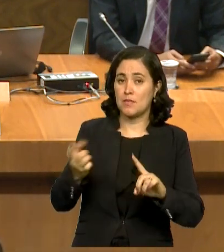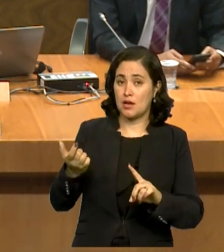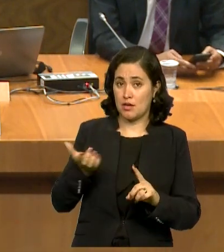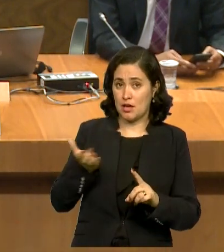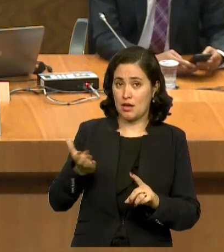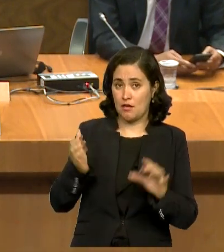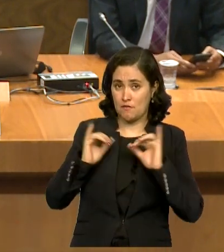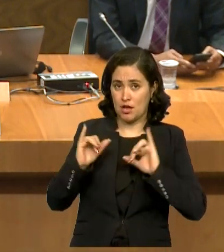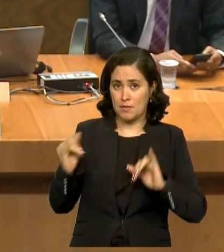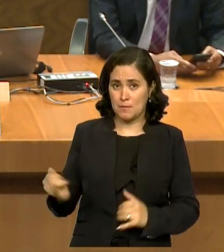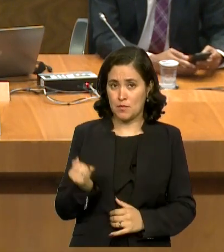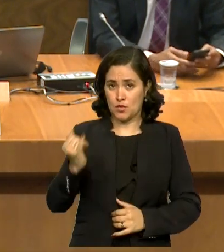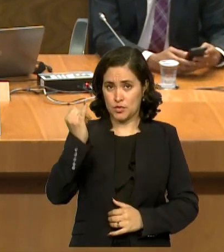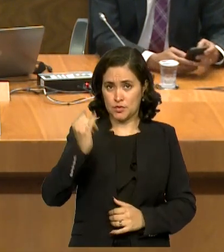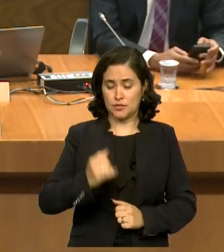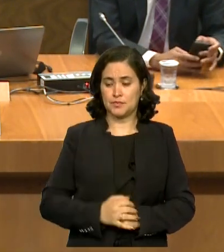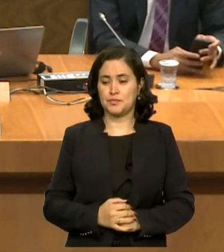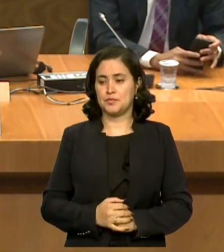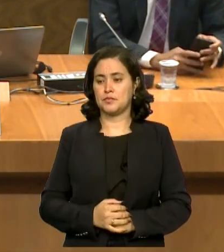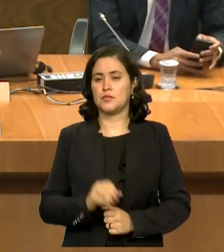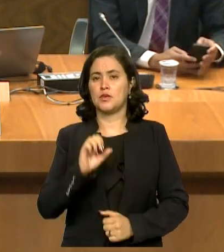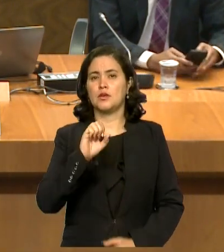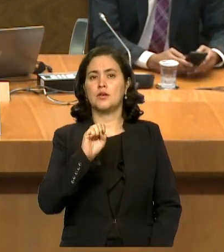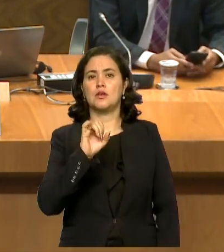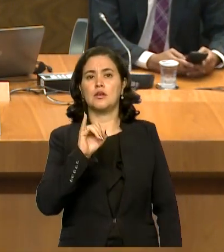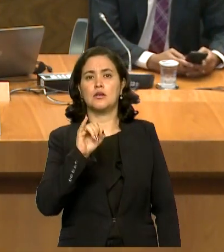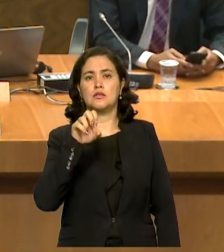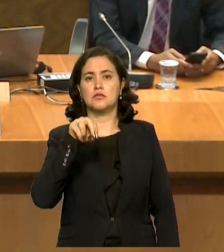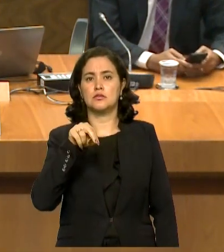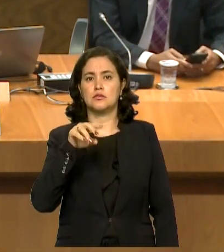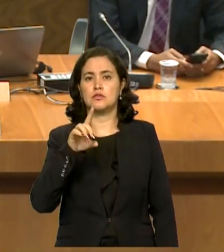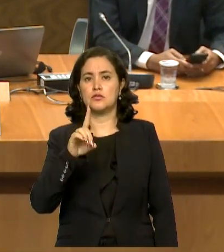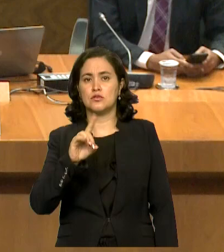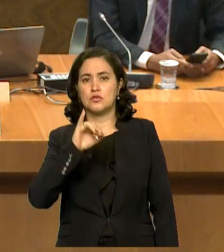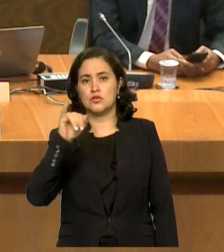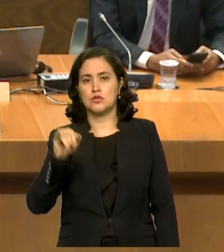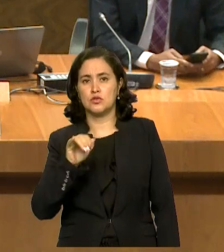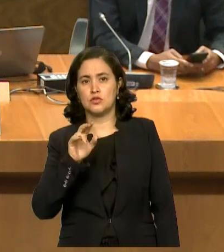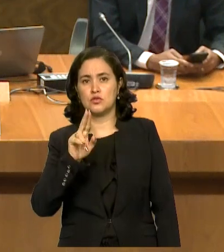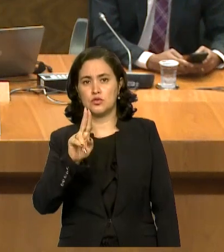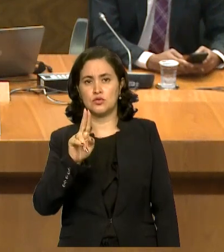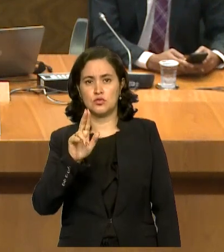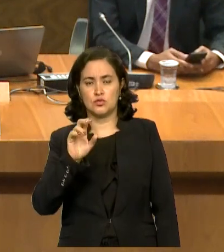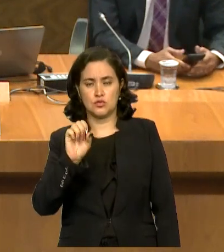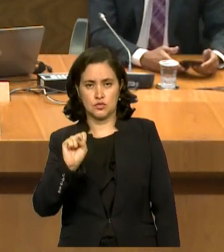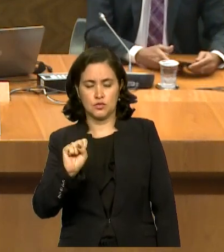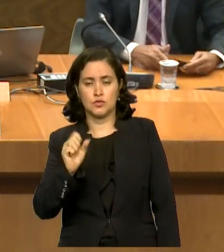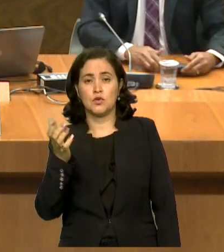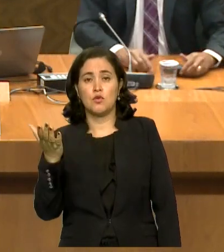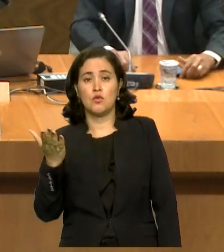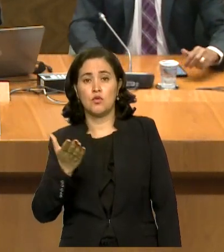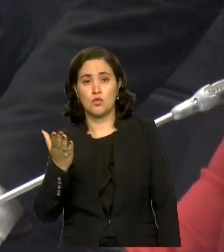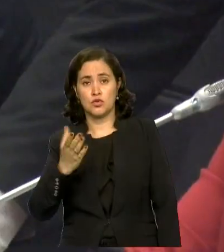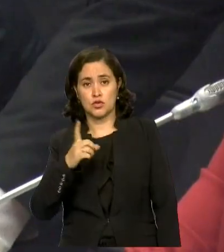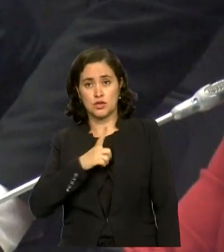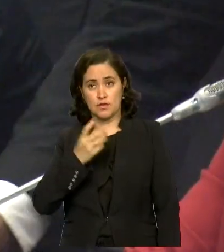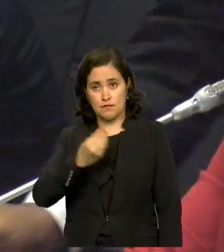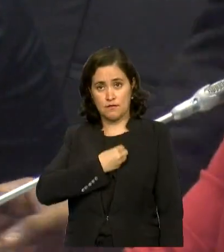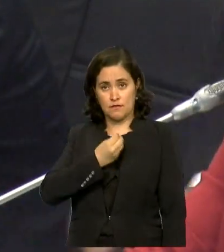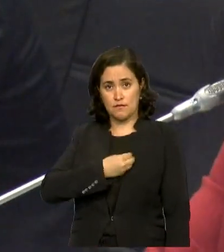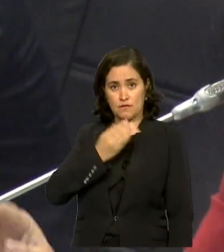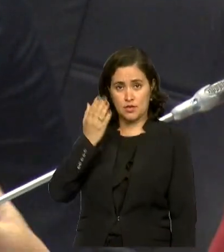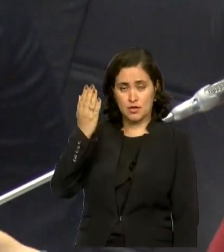para o Sindijus, né? Que inclusive está aqui hoje representado no nosso vice-presidente,